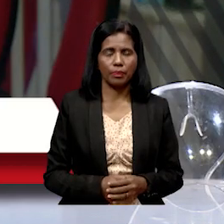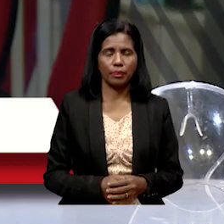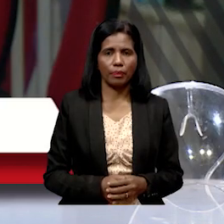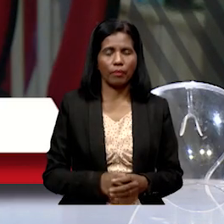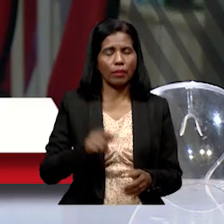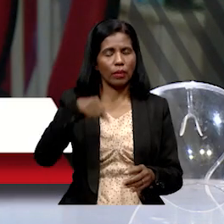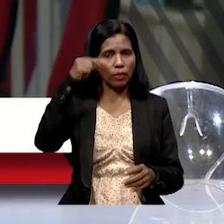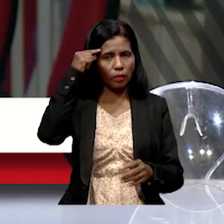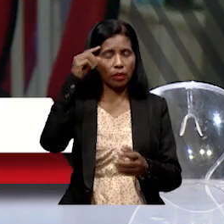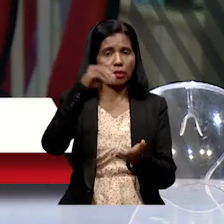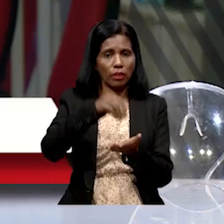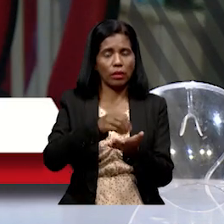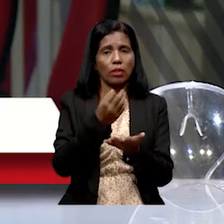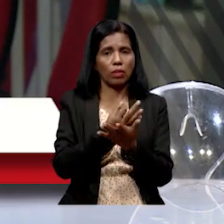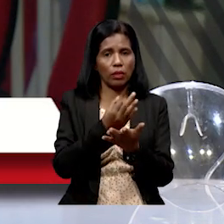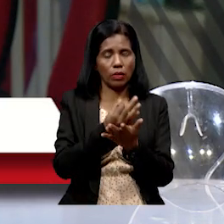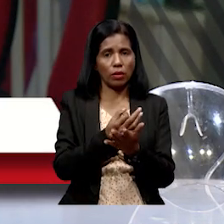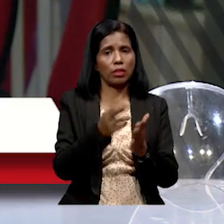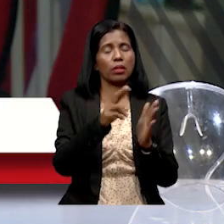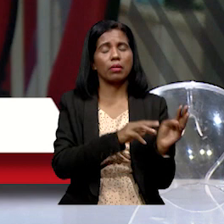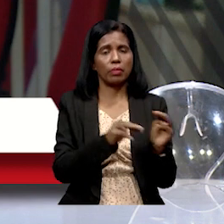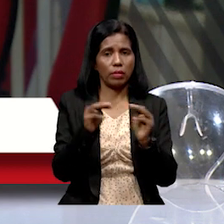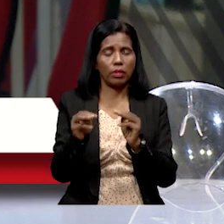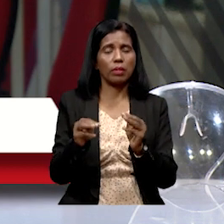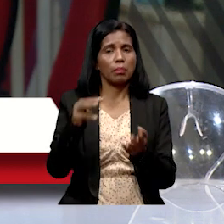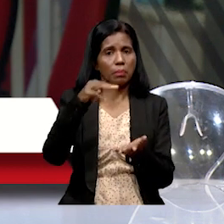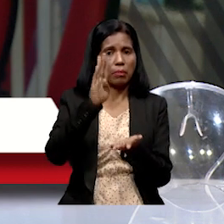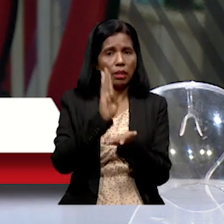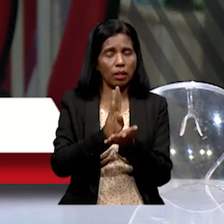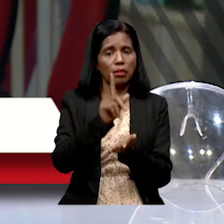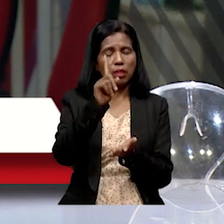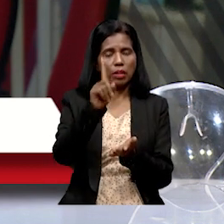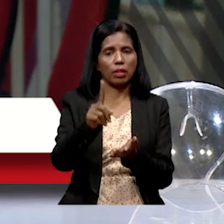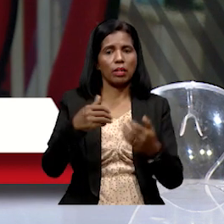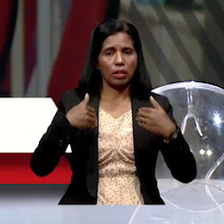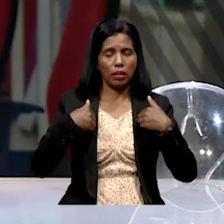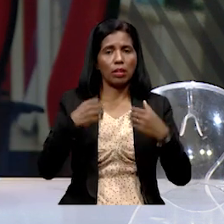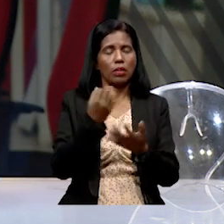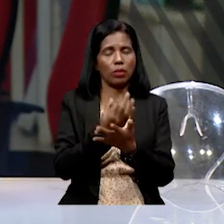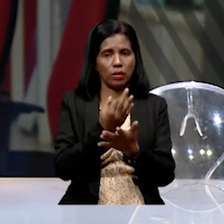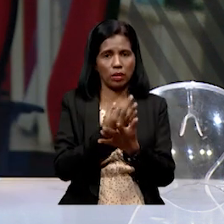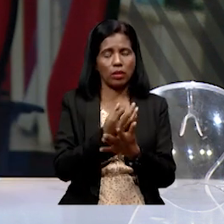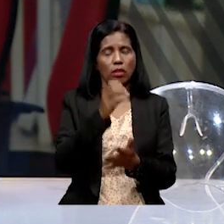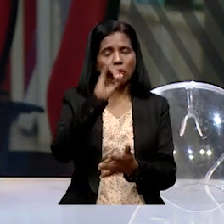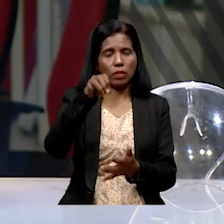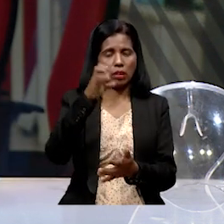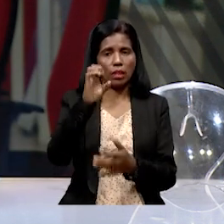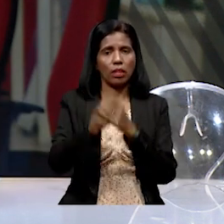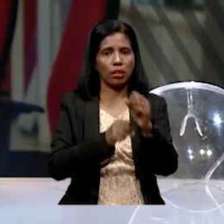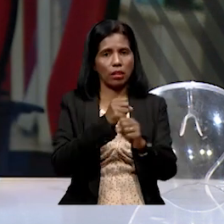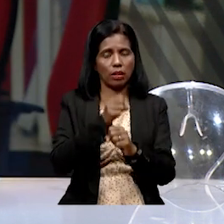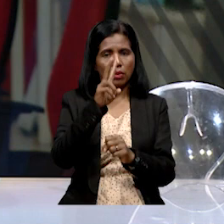Governo prevê um orçamento retificativo, bilhão e derecim, e o orçamento geral do Estado tem um rio rua, rua no lore sem